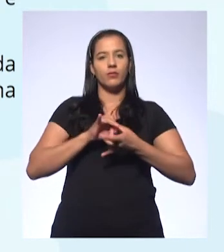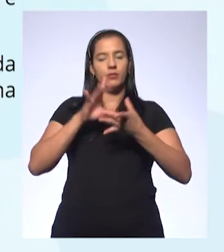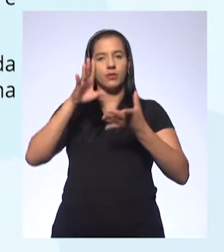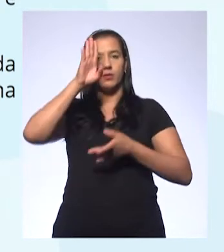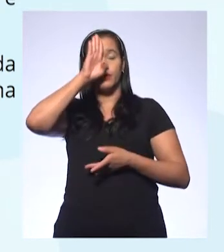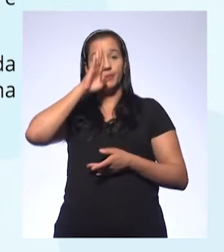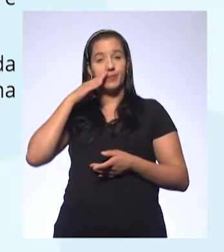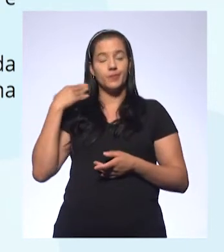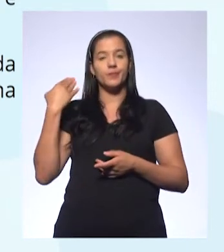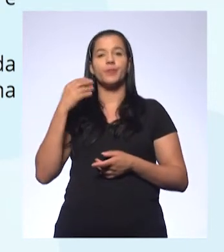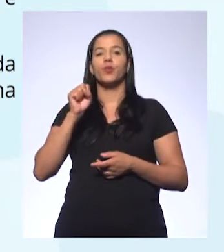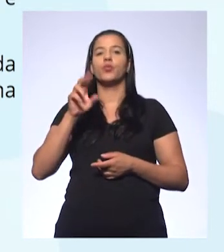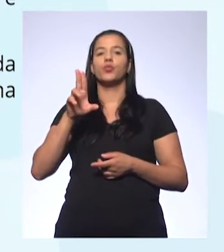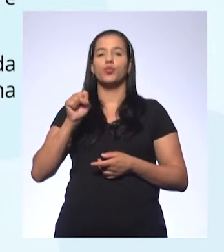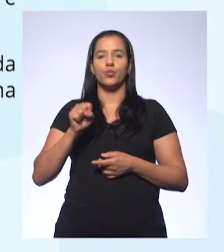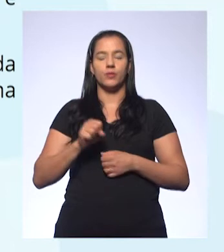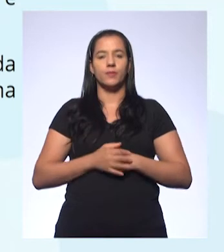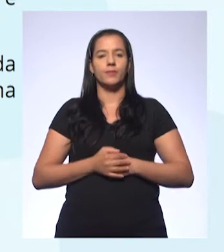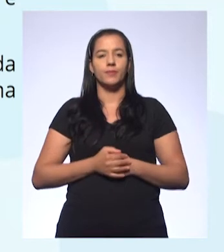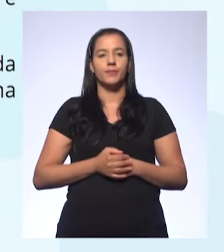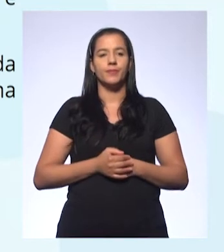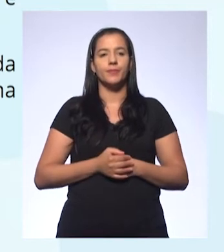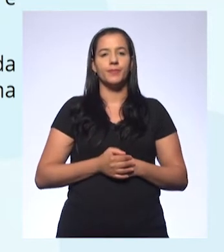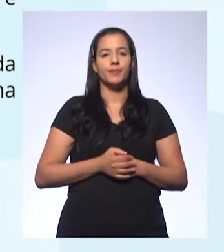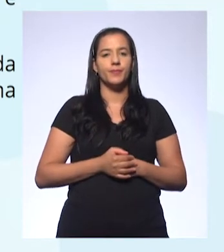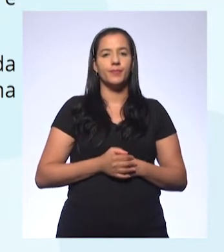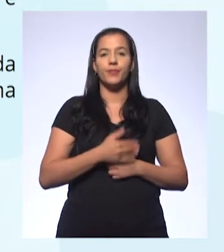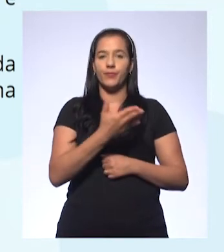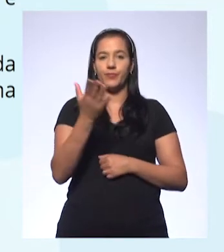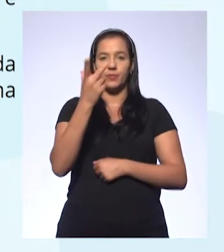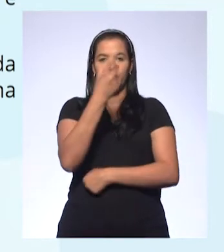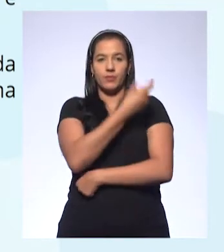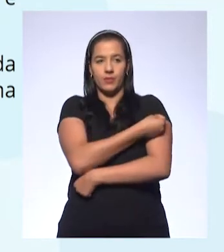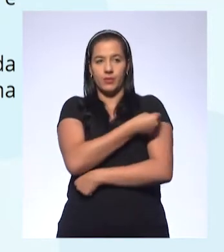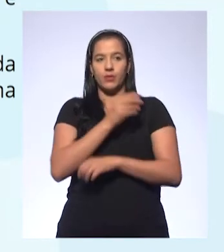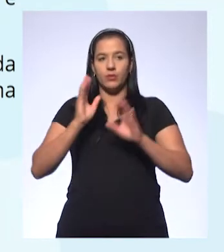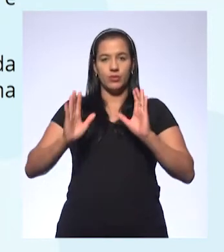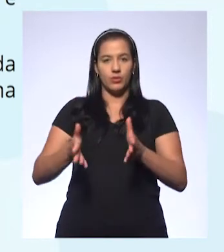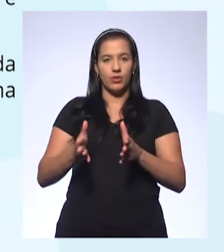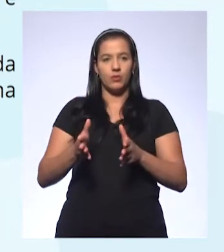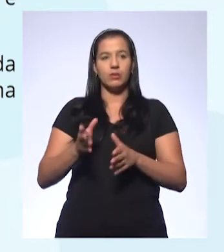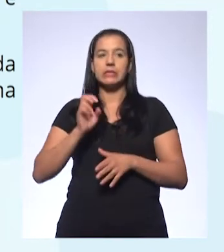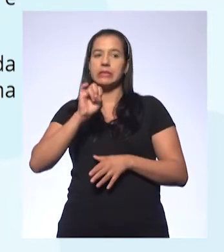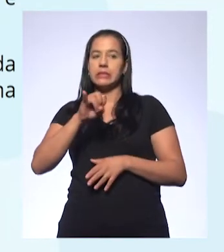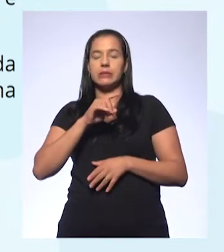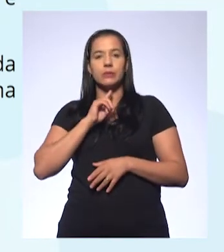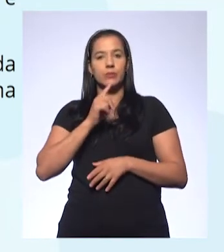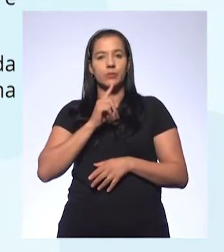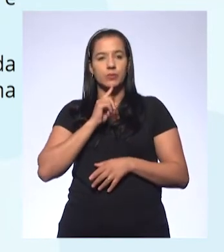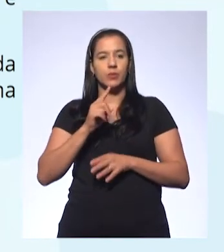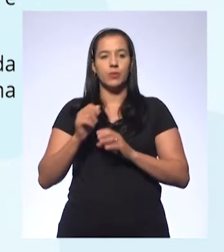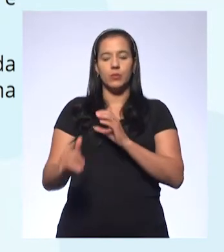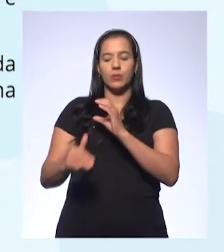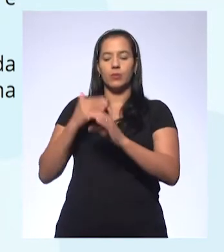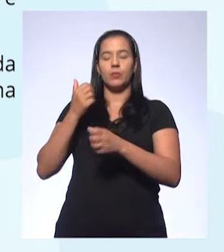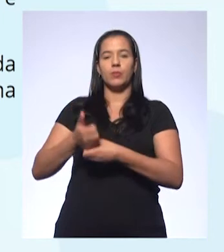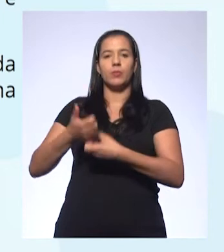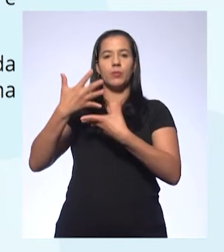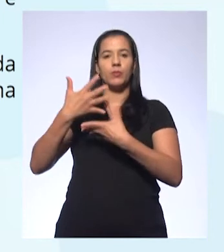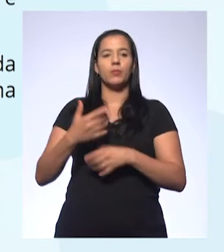gratuitamente pelo Sistema Único de Saúde. Você já foi vacinado contra HPV? Se não foi, comente por que dessa